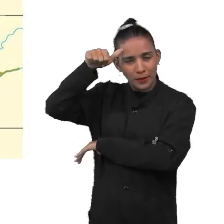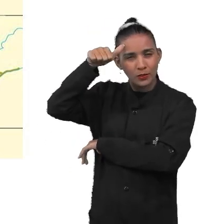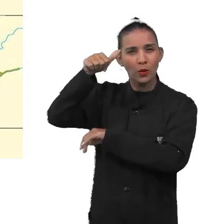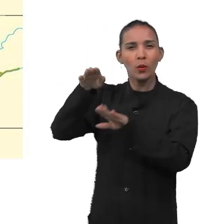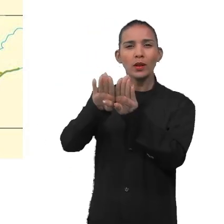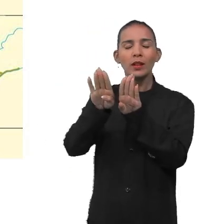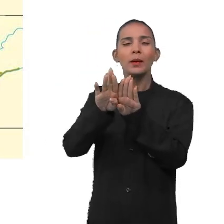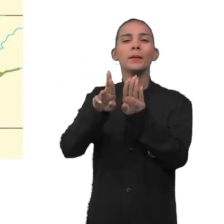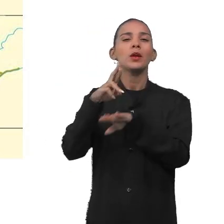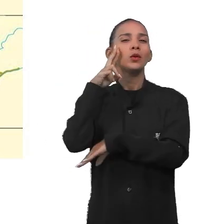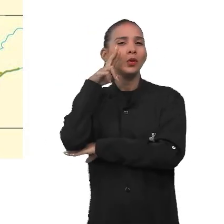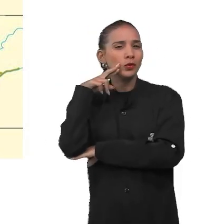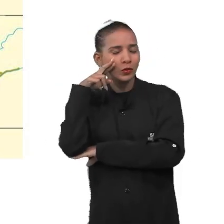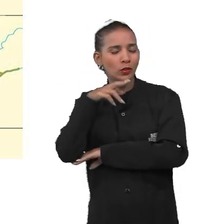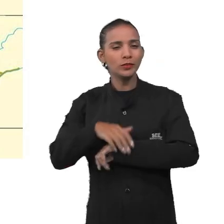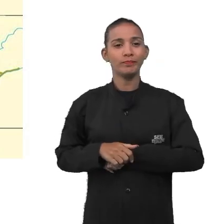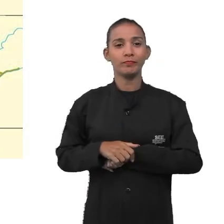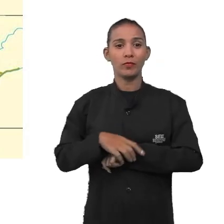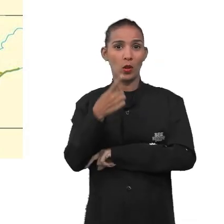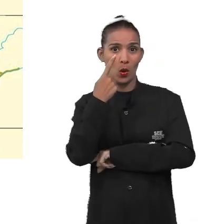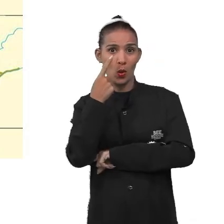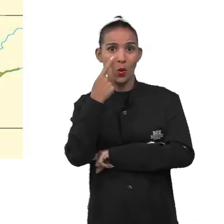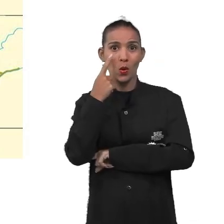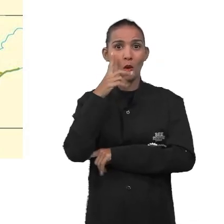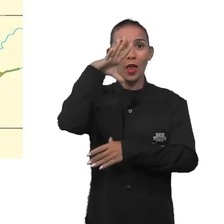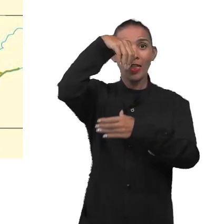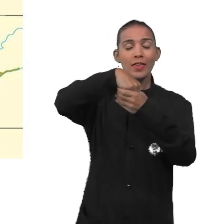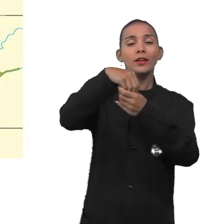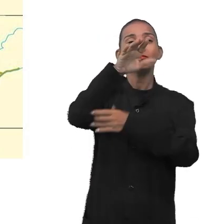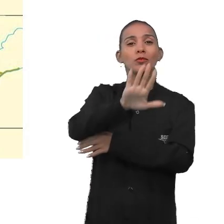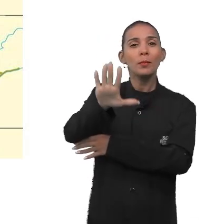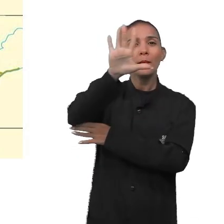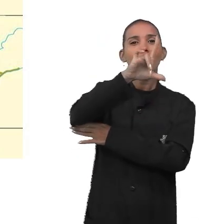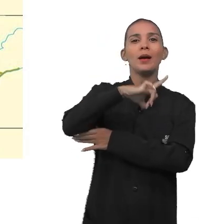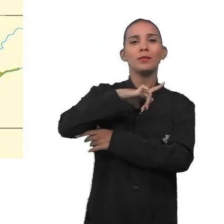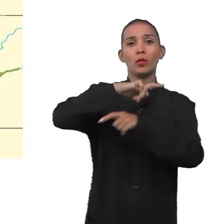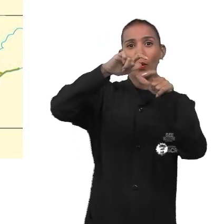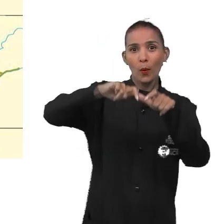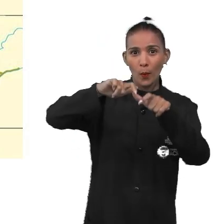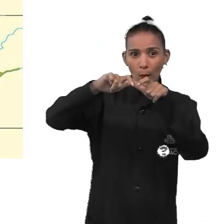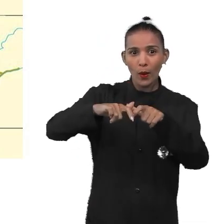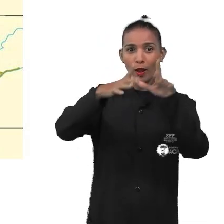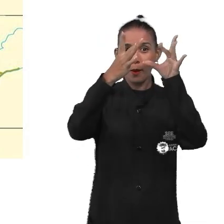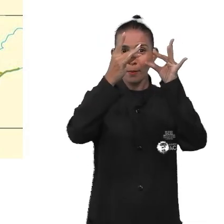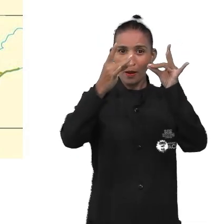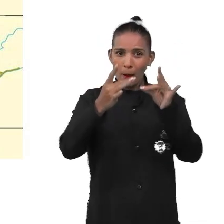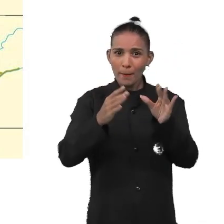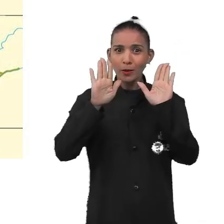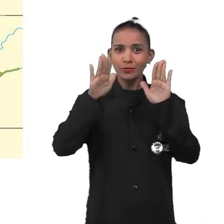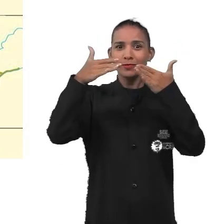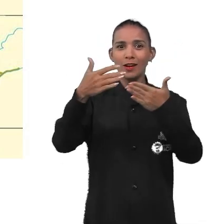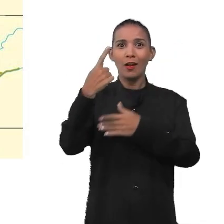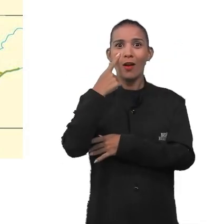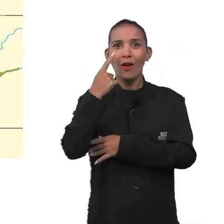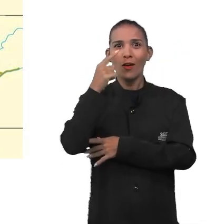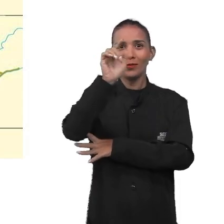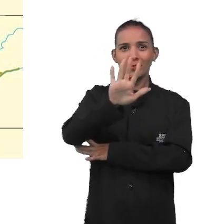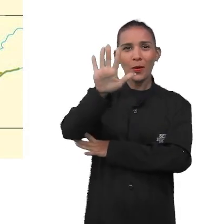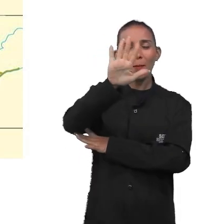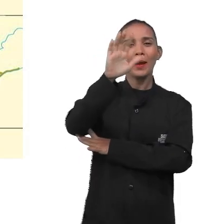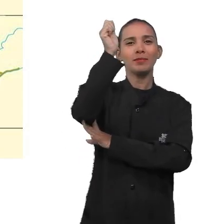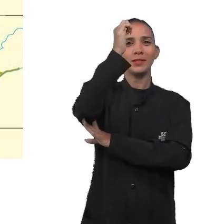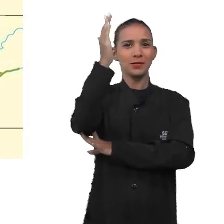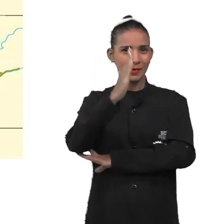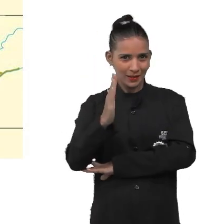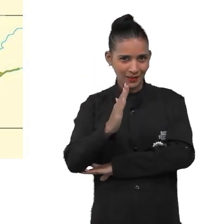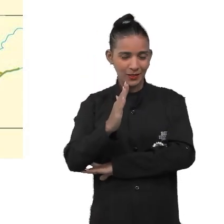temos no mapa a localização específica do estado do Acre. Acompanhe aqui comigo, ó, esse é o mapa do Brasil e aqui nós